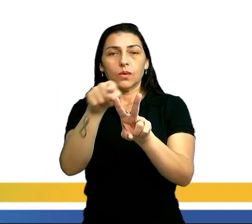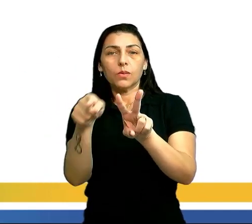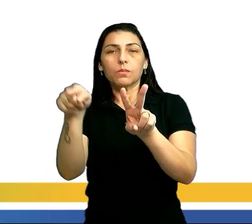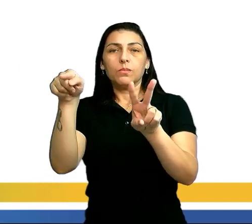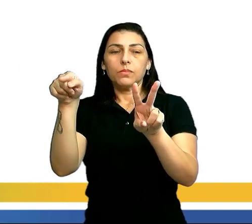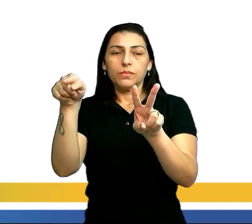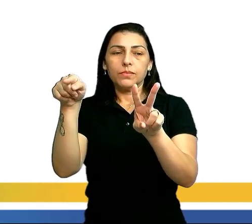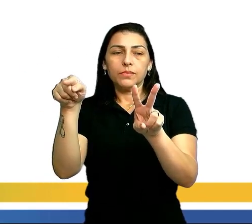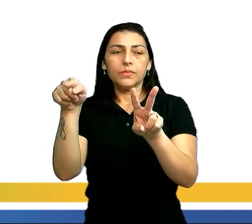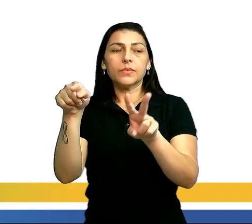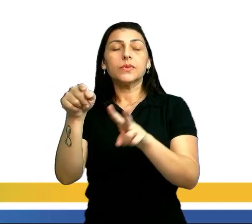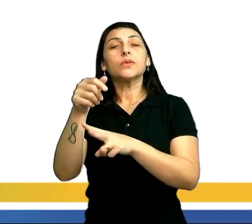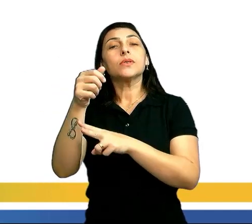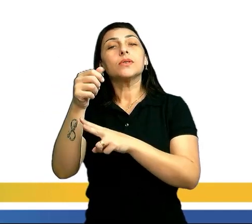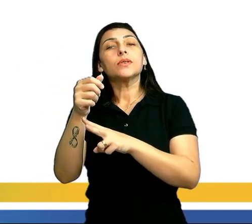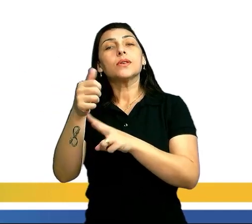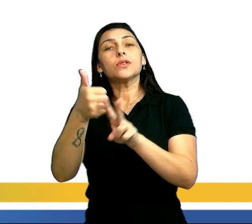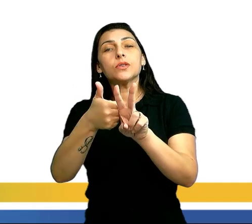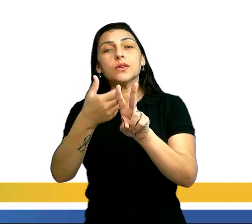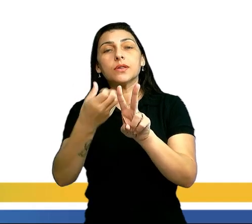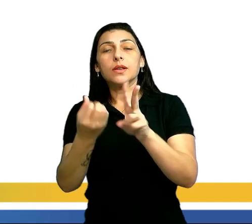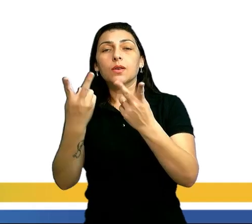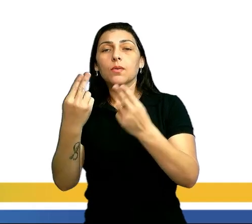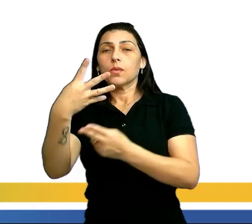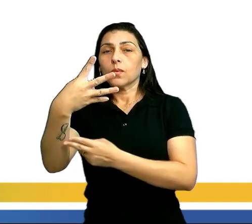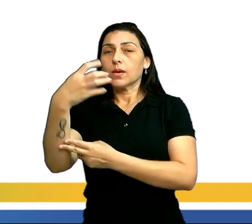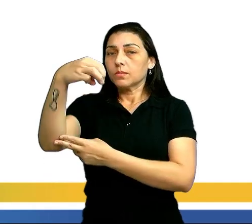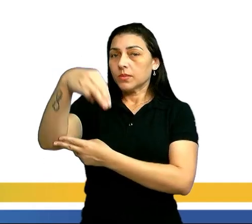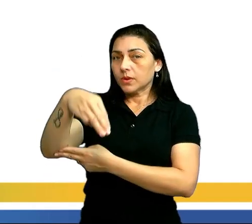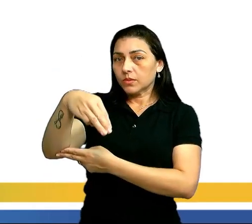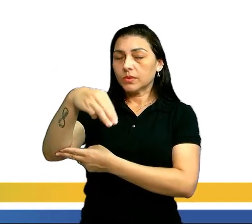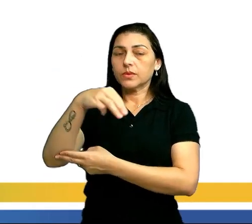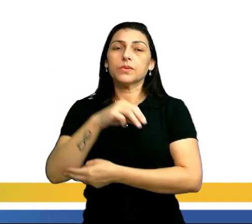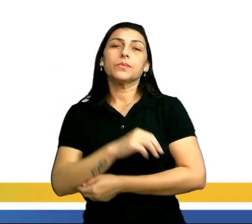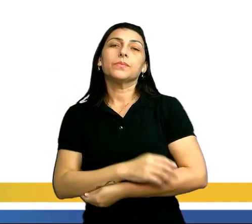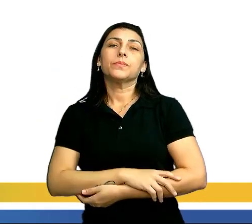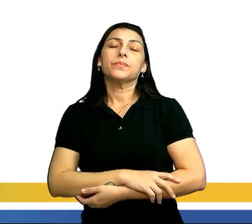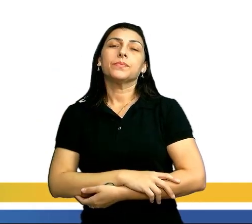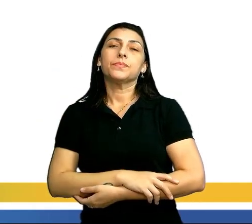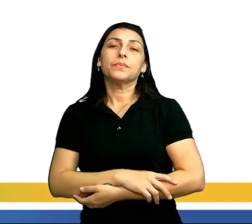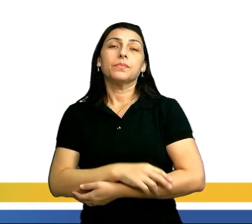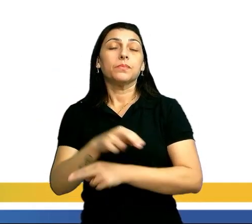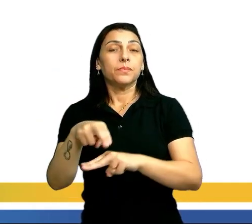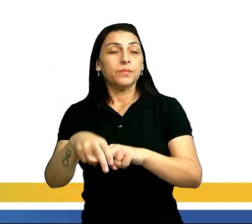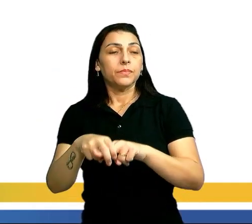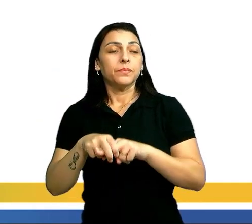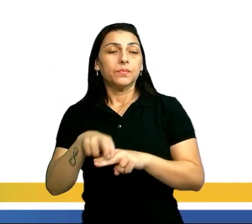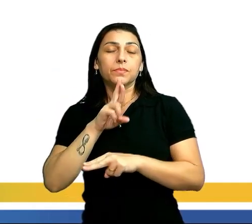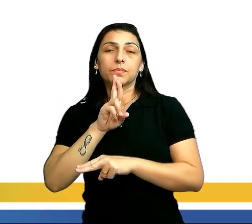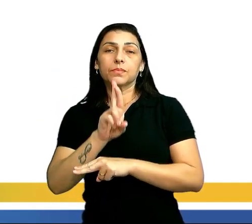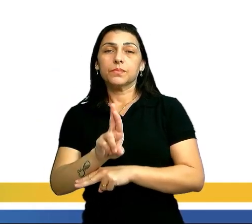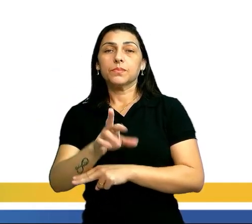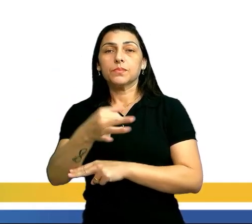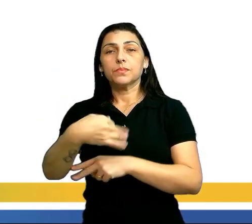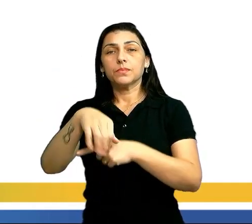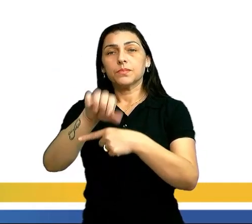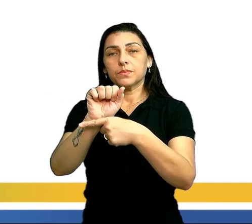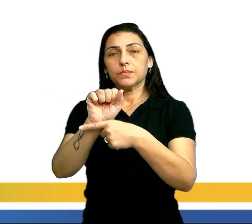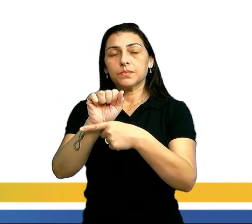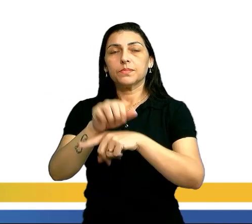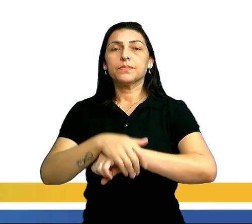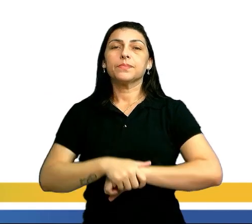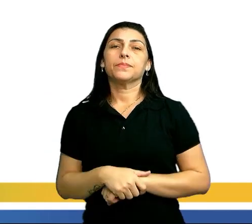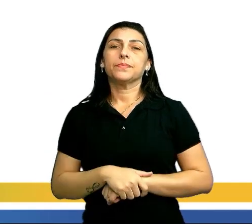ser raiz de 16, que é igual a 4 metros, ok? Portanto, a alternativa correta é